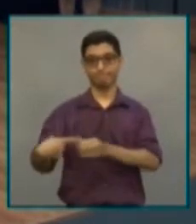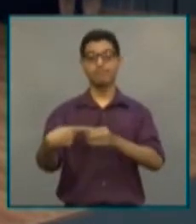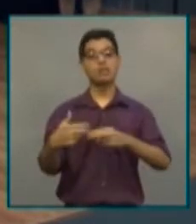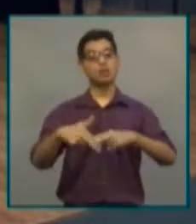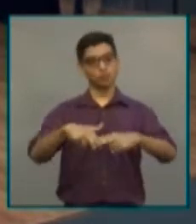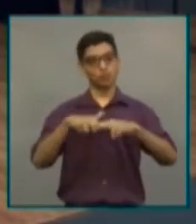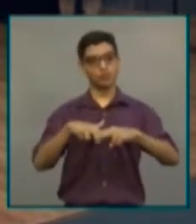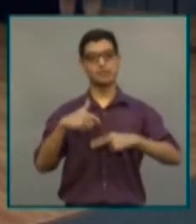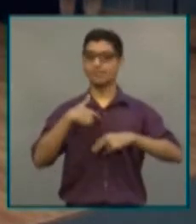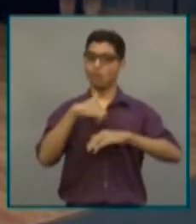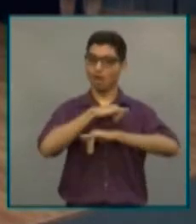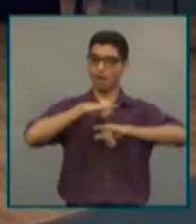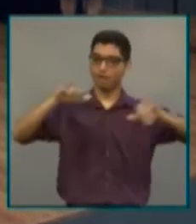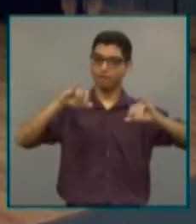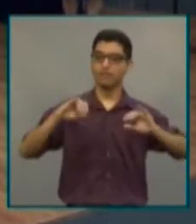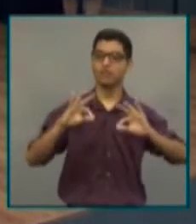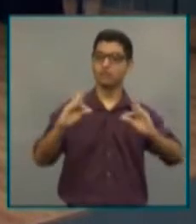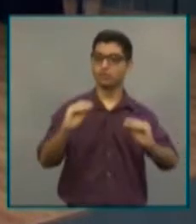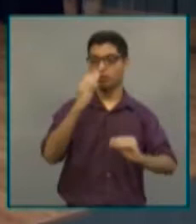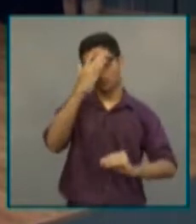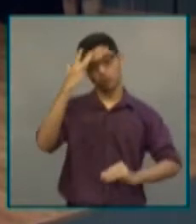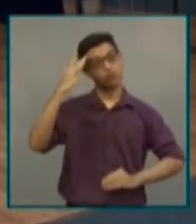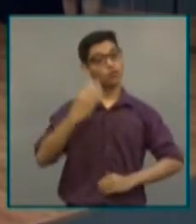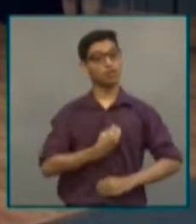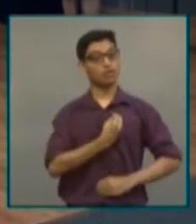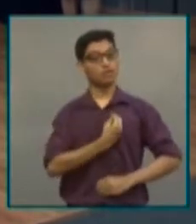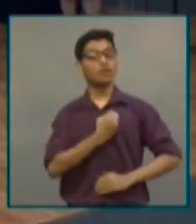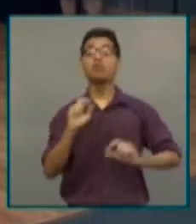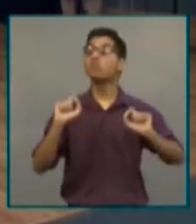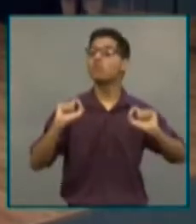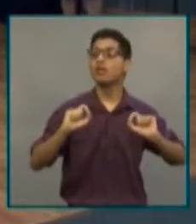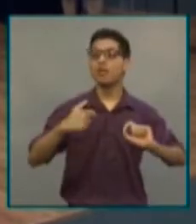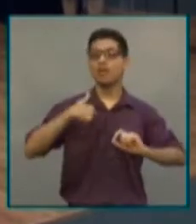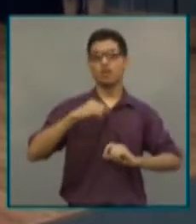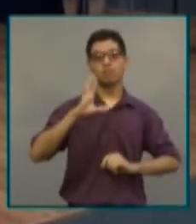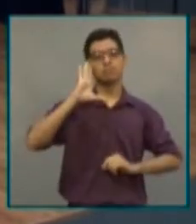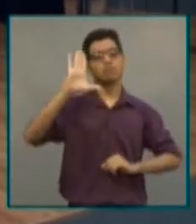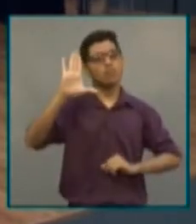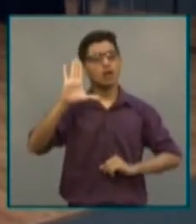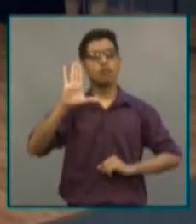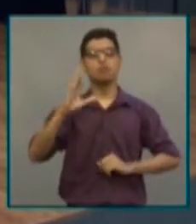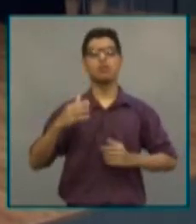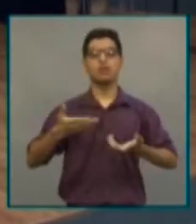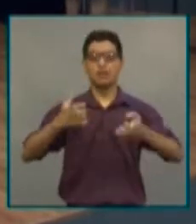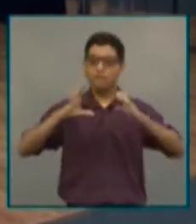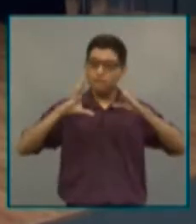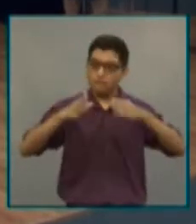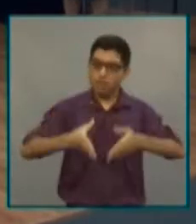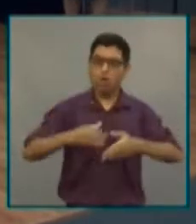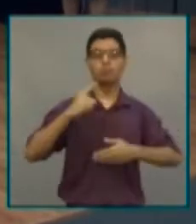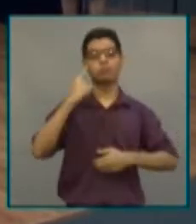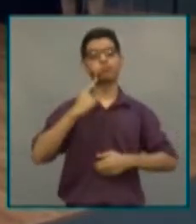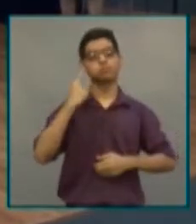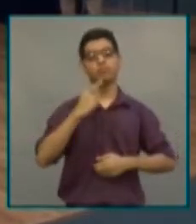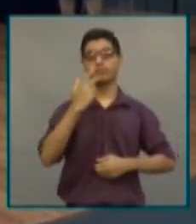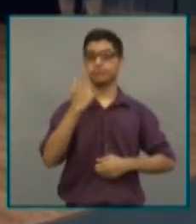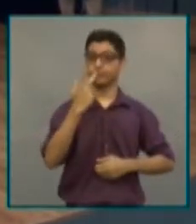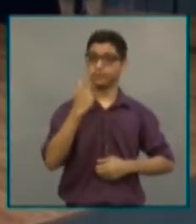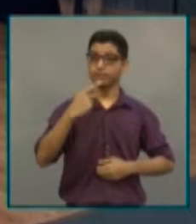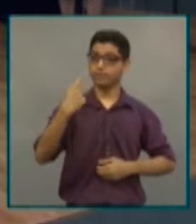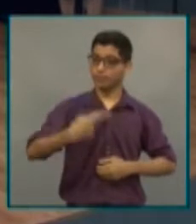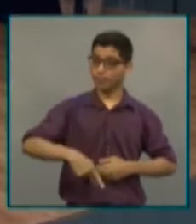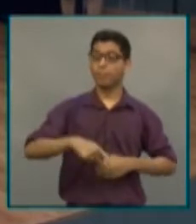todos aqui presentes, o meu compromisso exclusivamente é com a advocacia cearense. E digo a